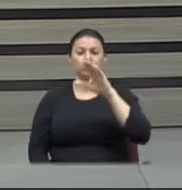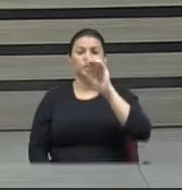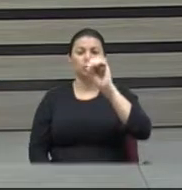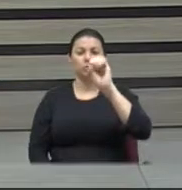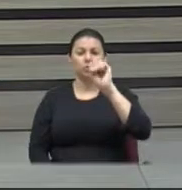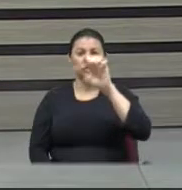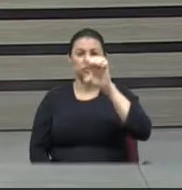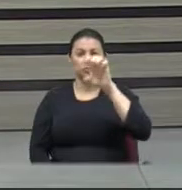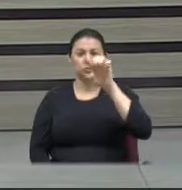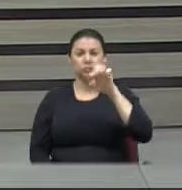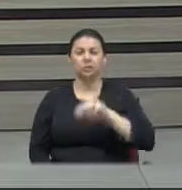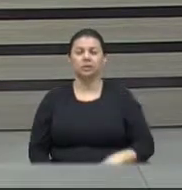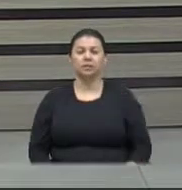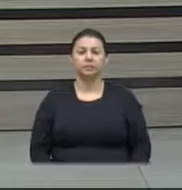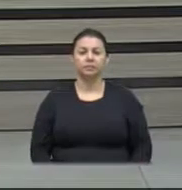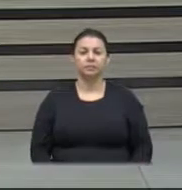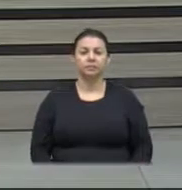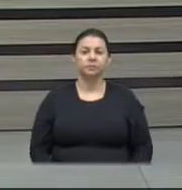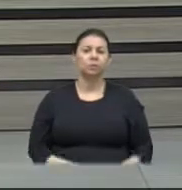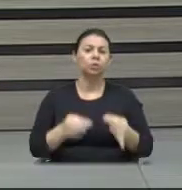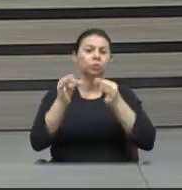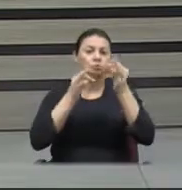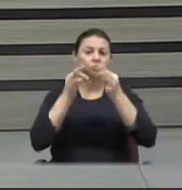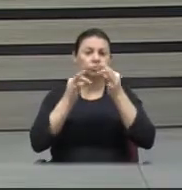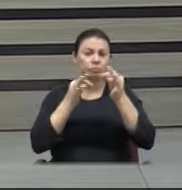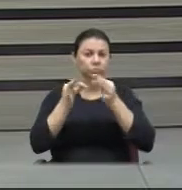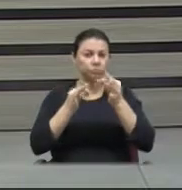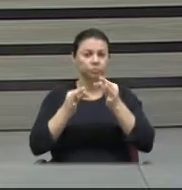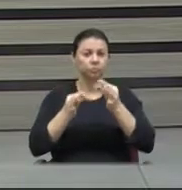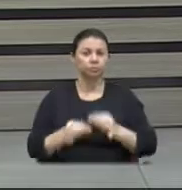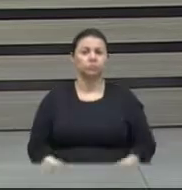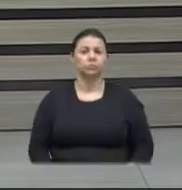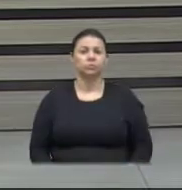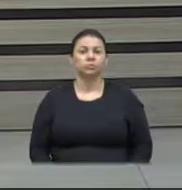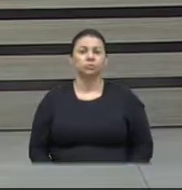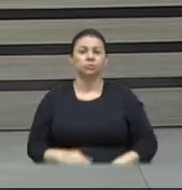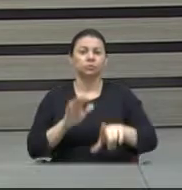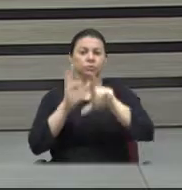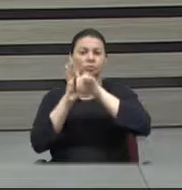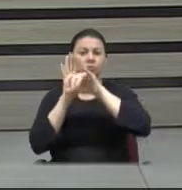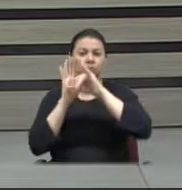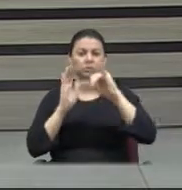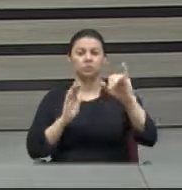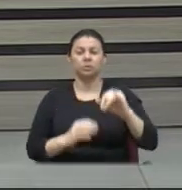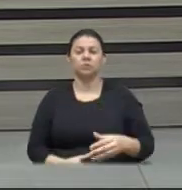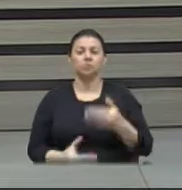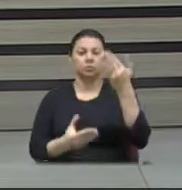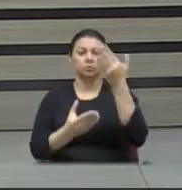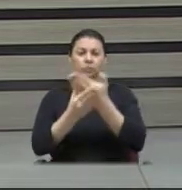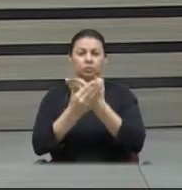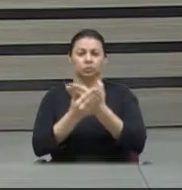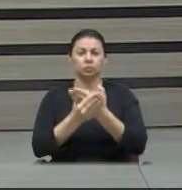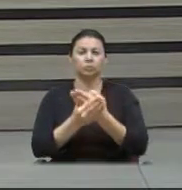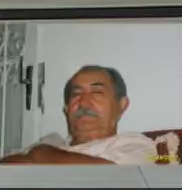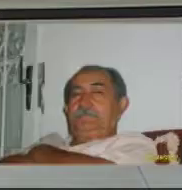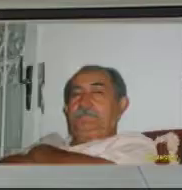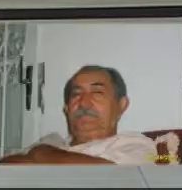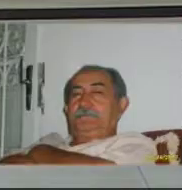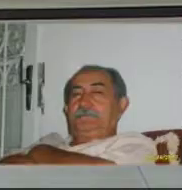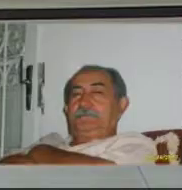favoráveis à discussão o substitutivo número 20 protocolado sob o número 479